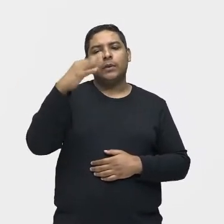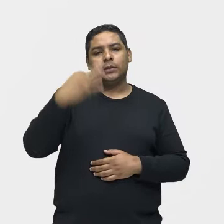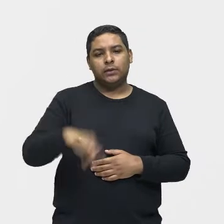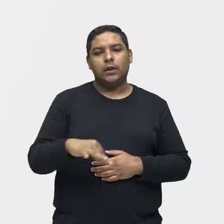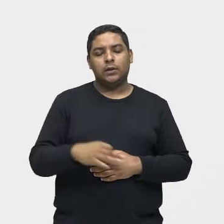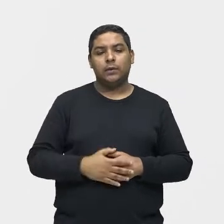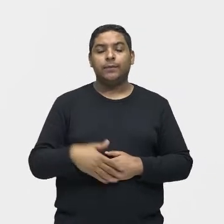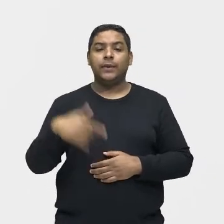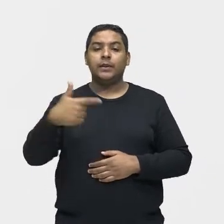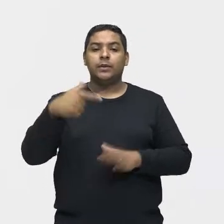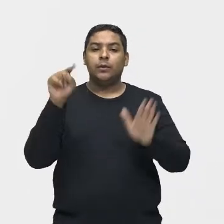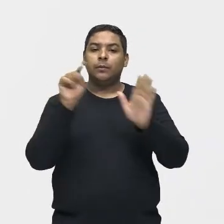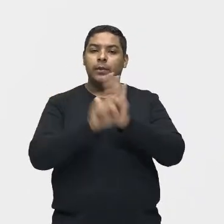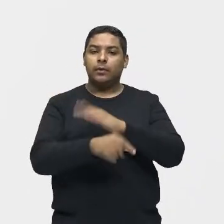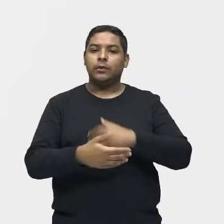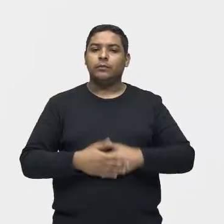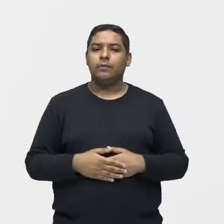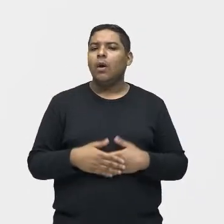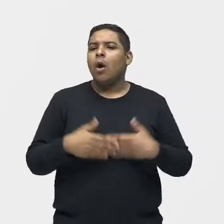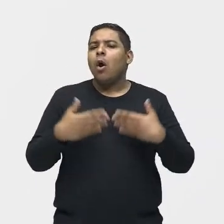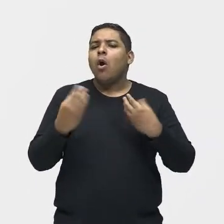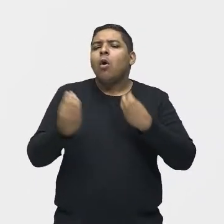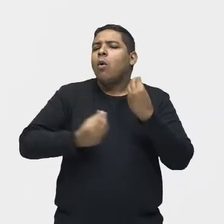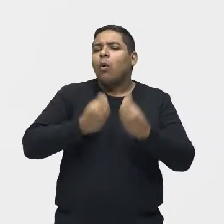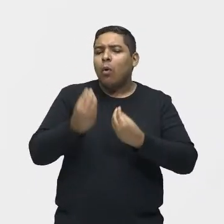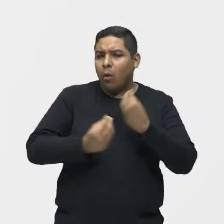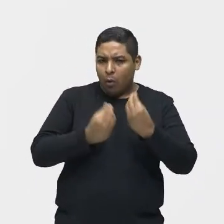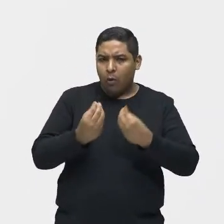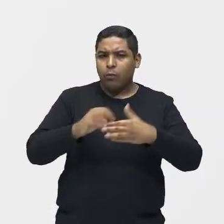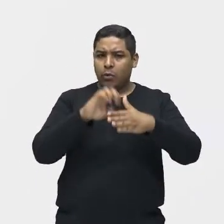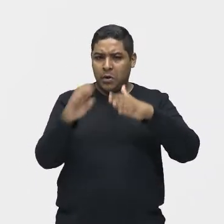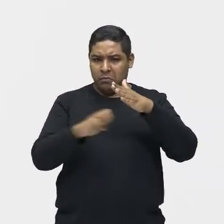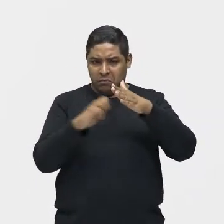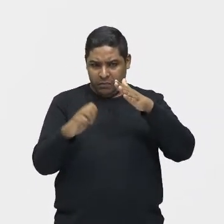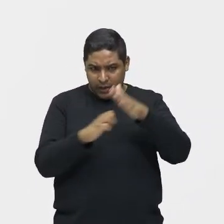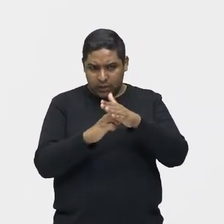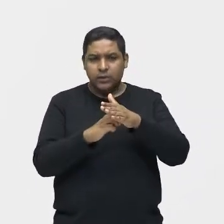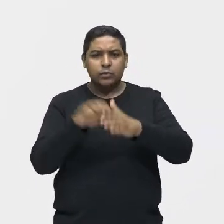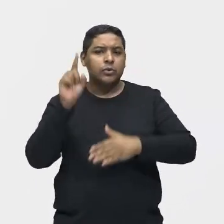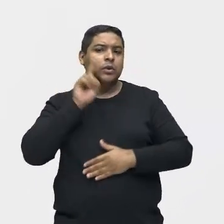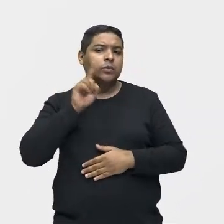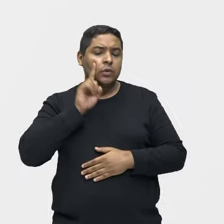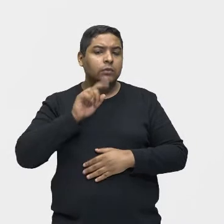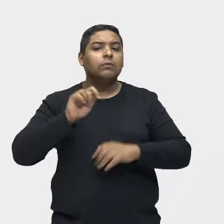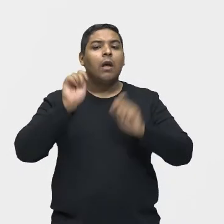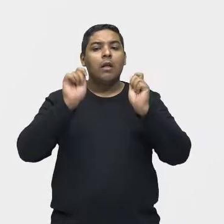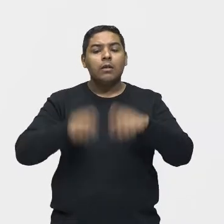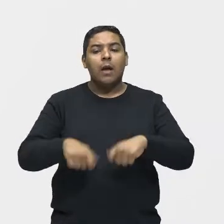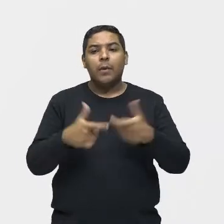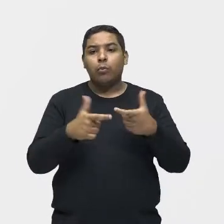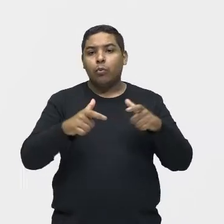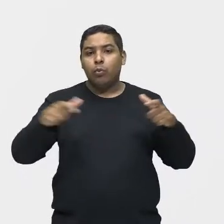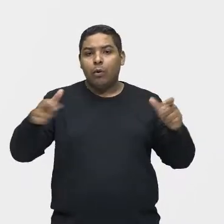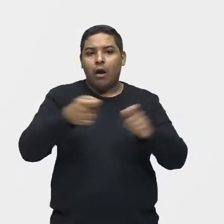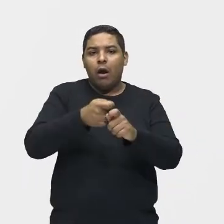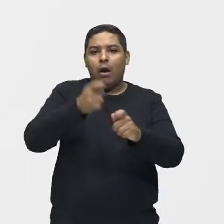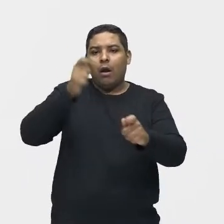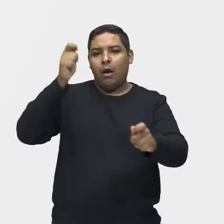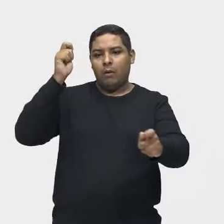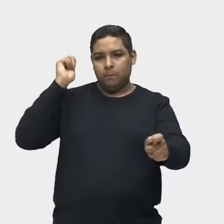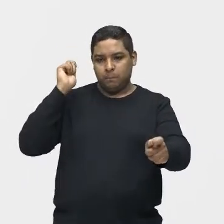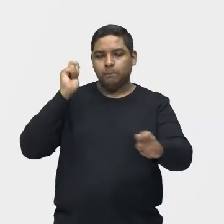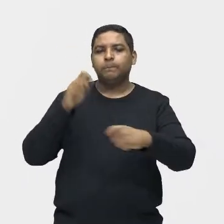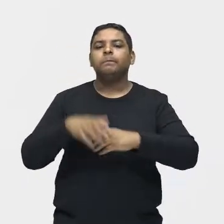segunda questão, de qual forma as multinacionais, como as dos Estados Unidos, podem aumentar sua produção de lucros? E na